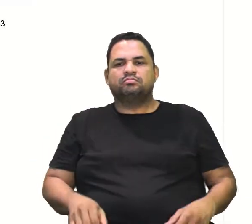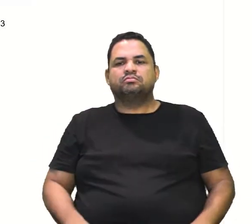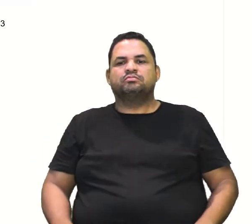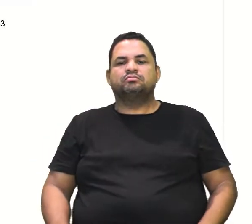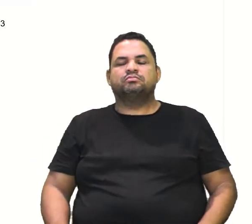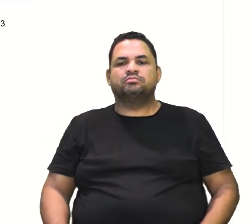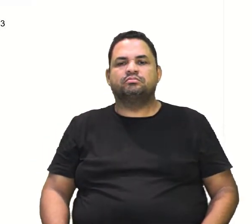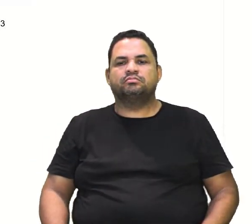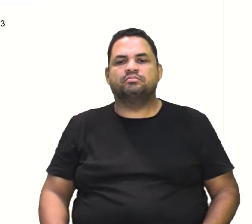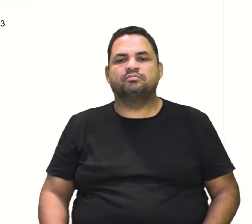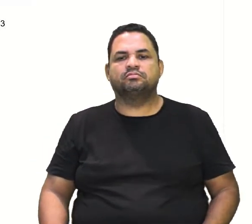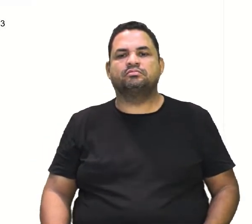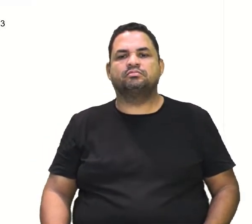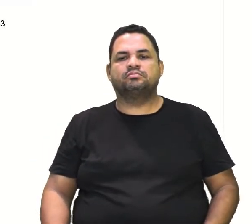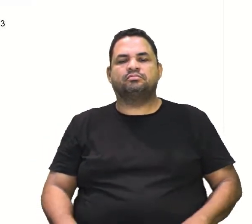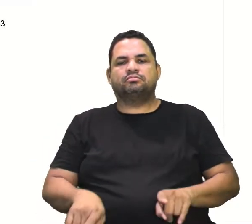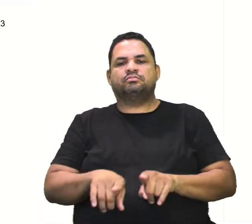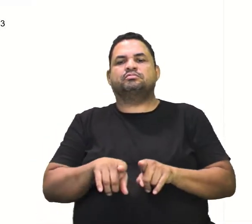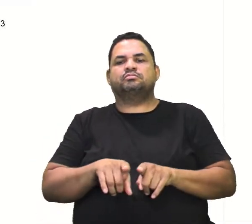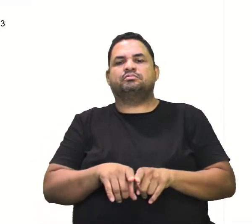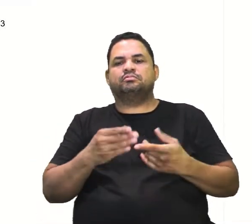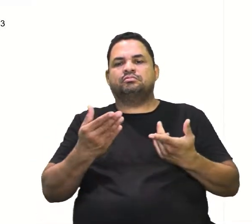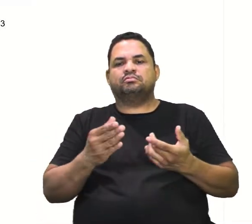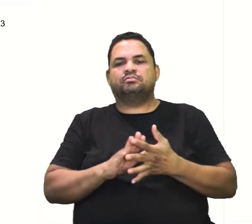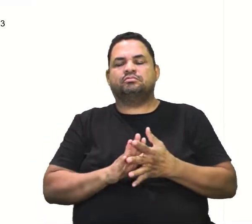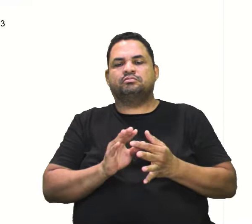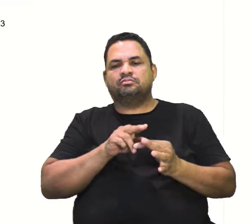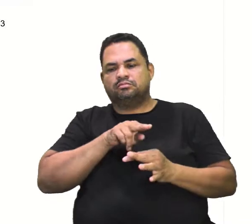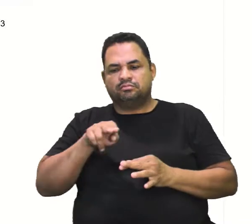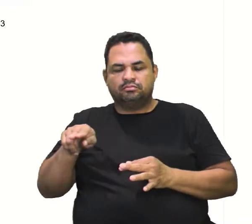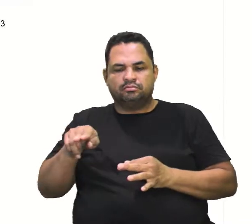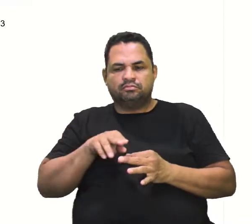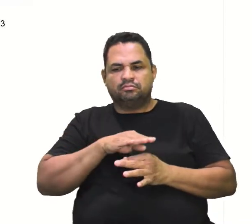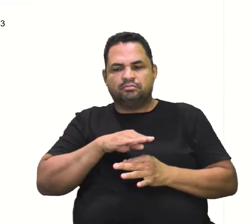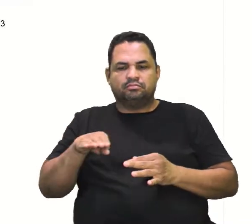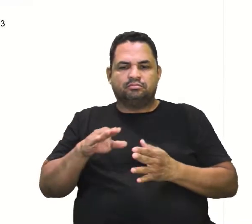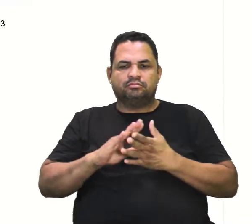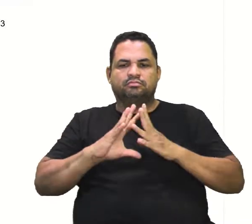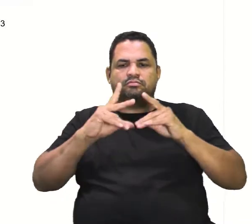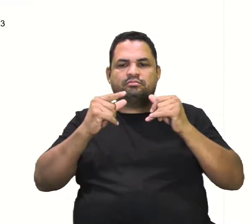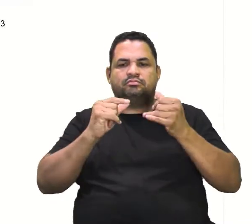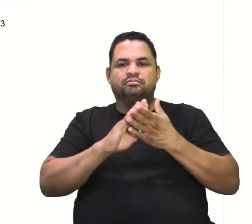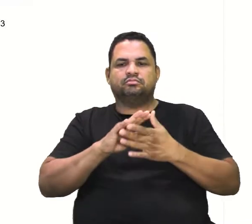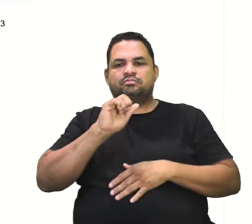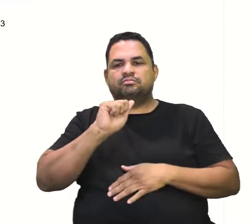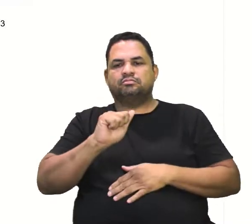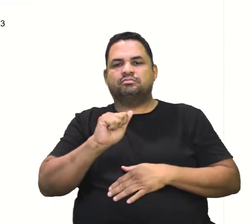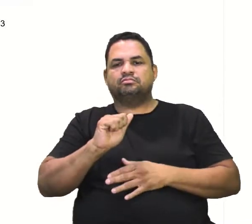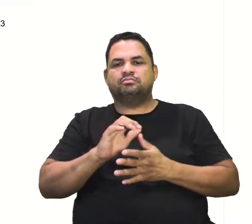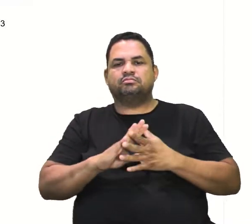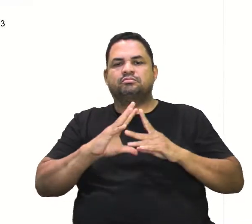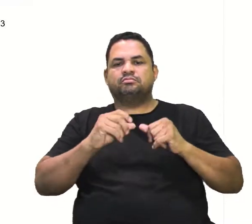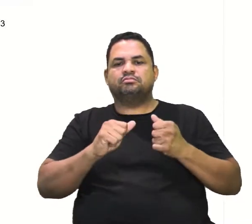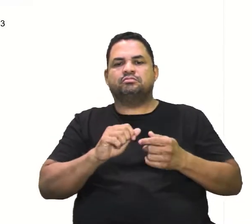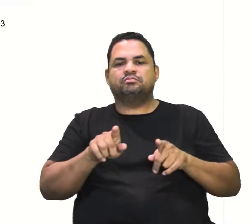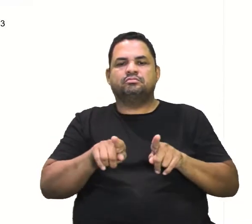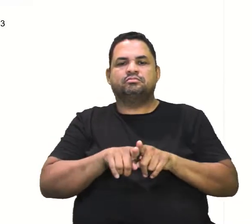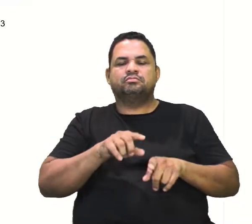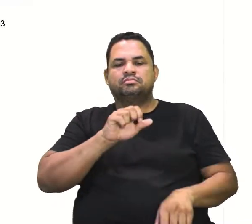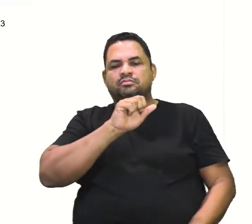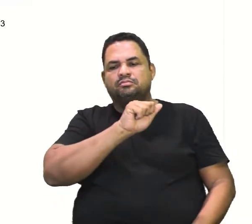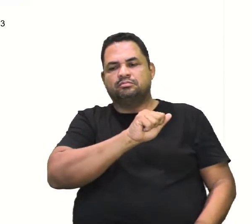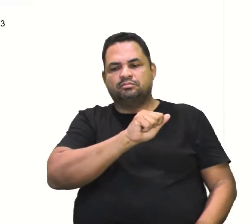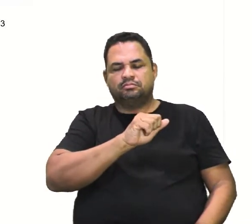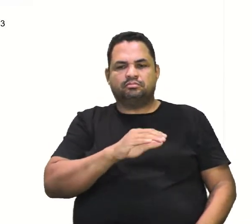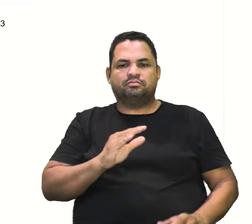inclinado, é a hipotenusa, mas ele tem essa mesma medida. Então, 2A, aqui tudo vai ser A e aqui tudo vai ser